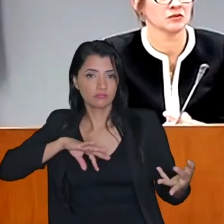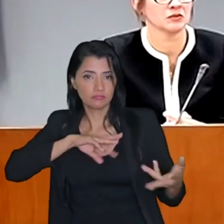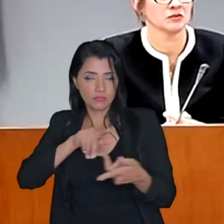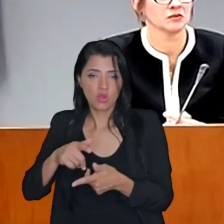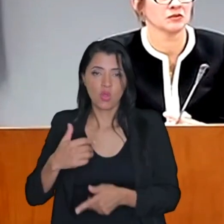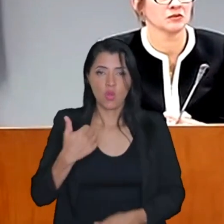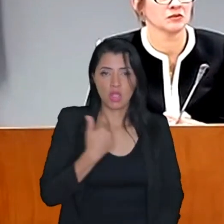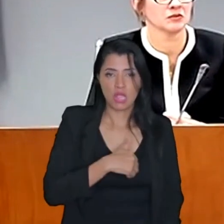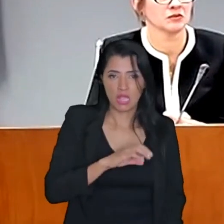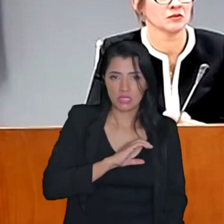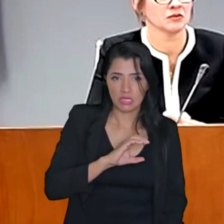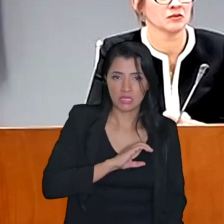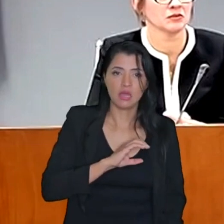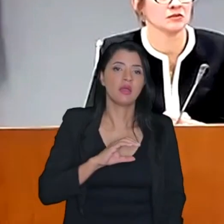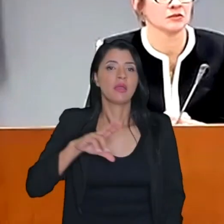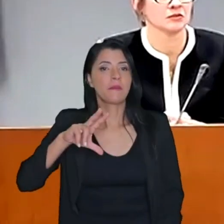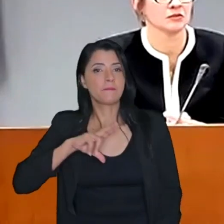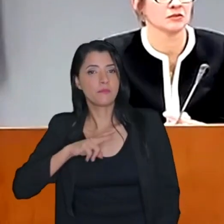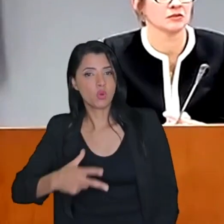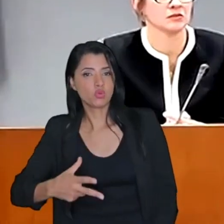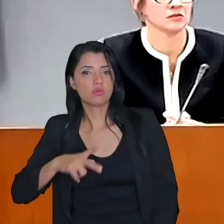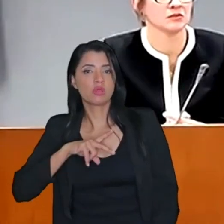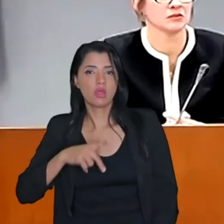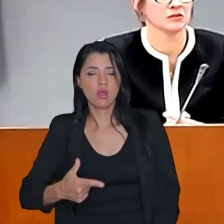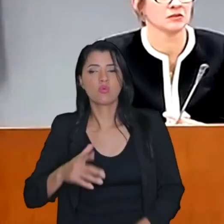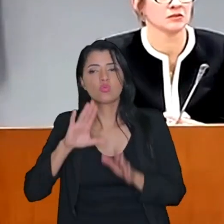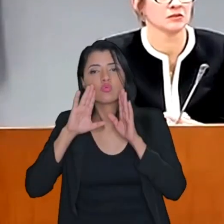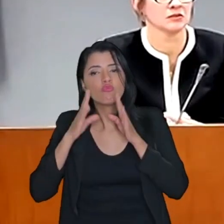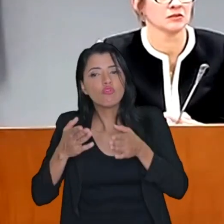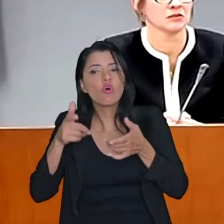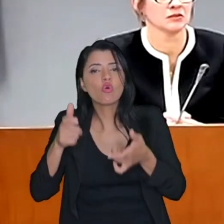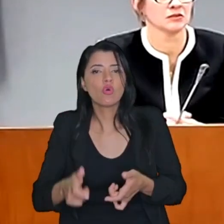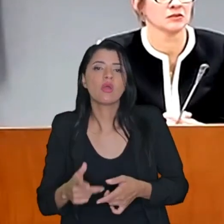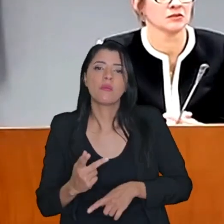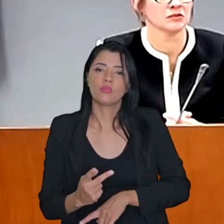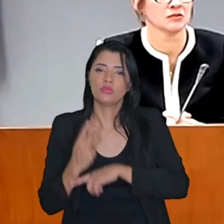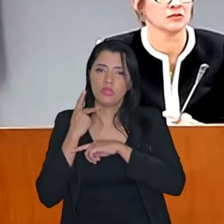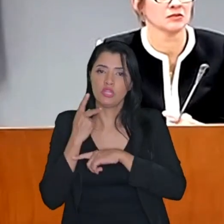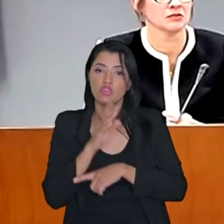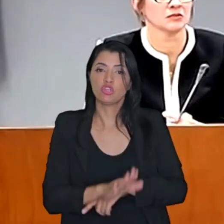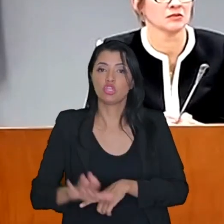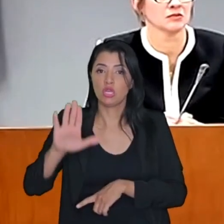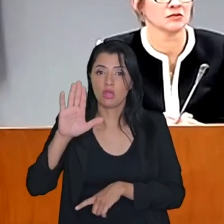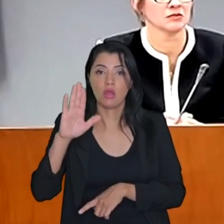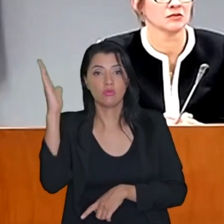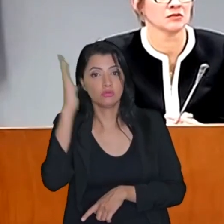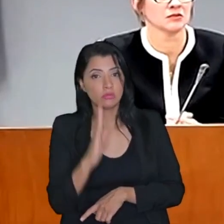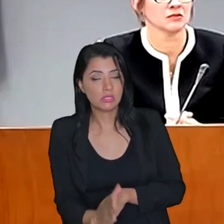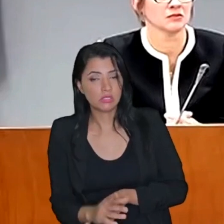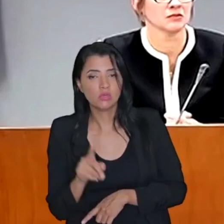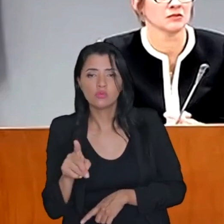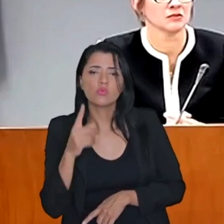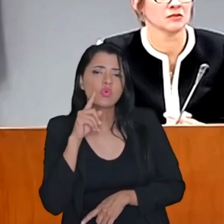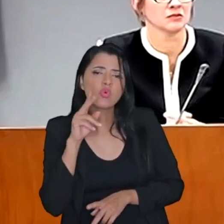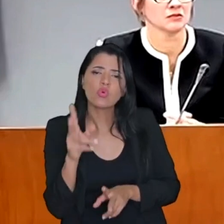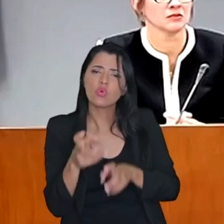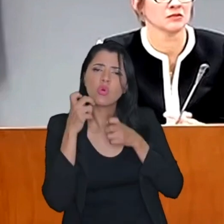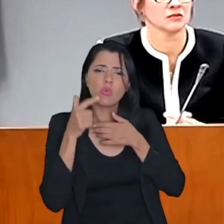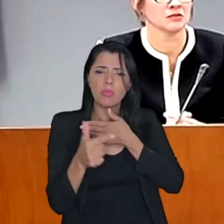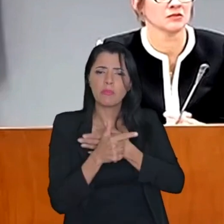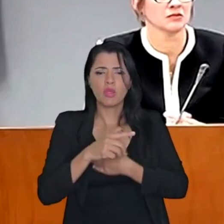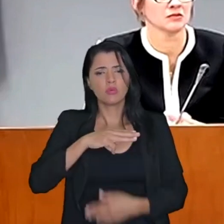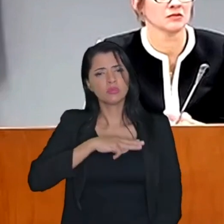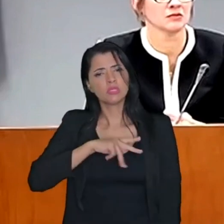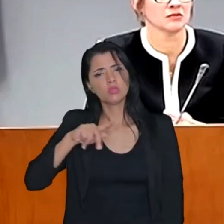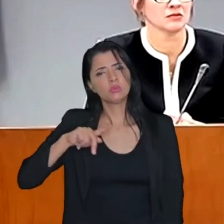com o Canadá e Portugal, a autoridade central é a Procuradoria-Geral da República. Como é que você vê o papel do